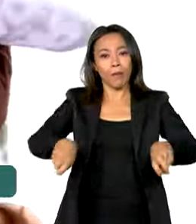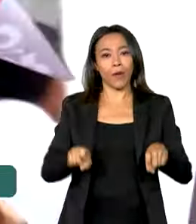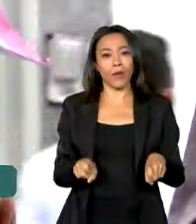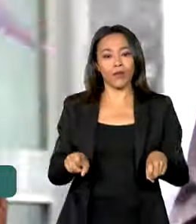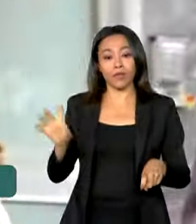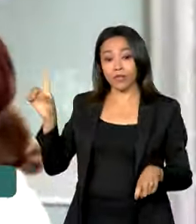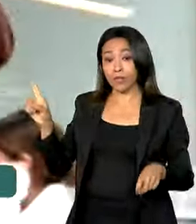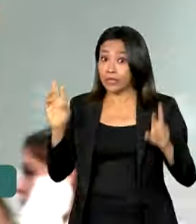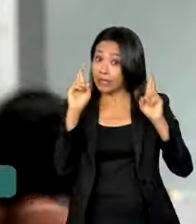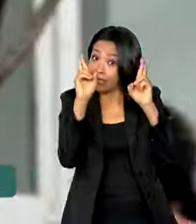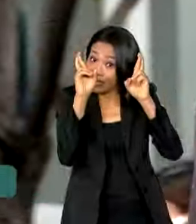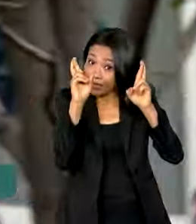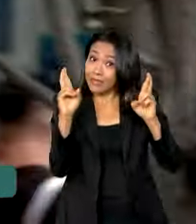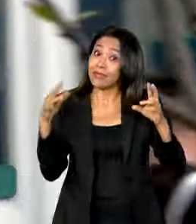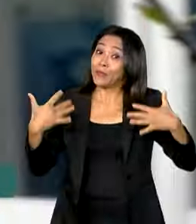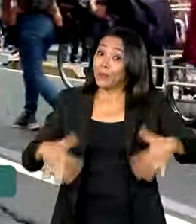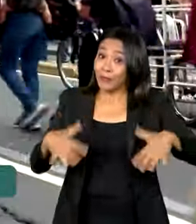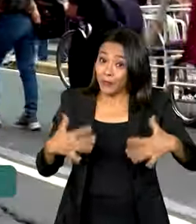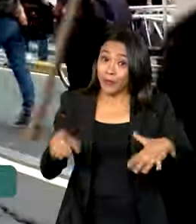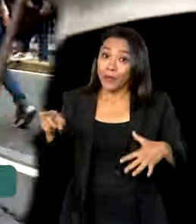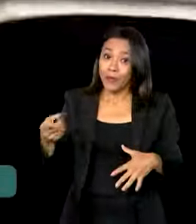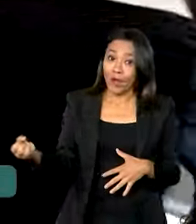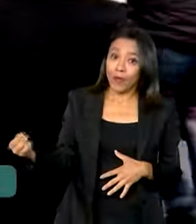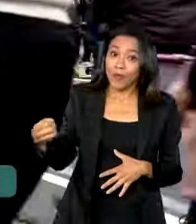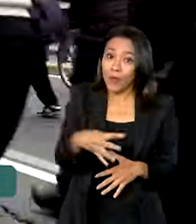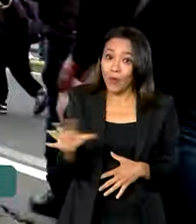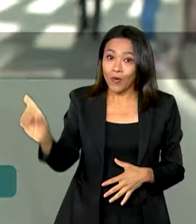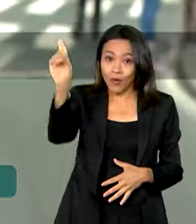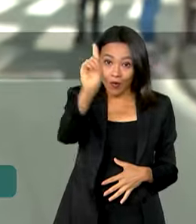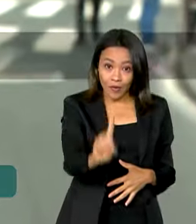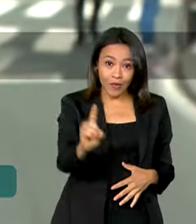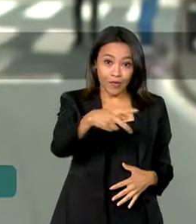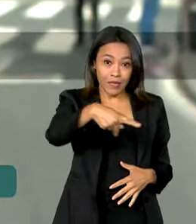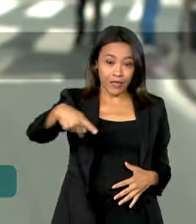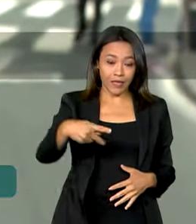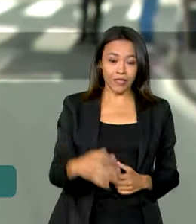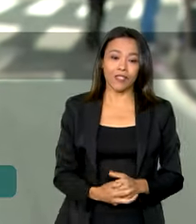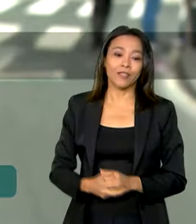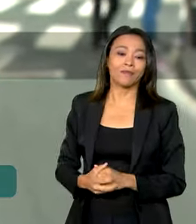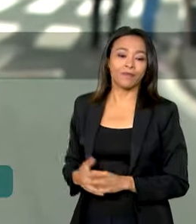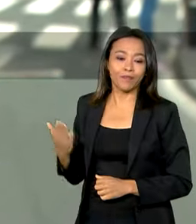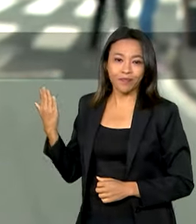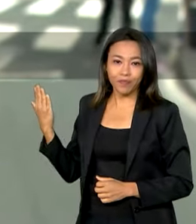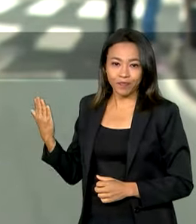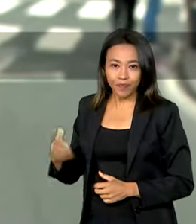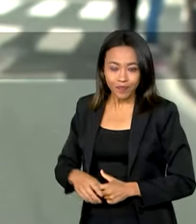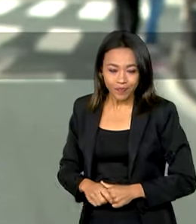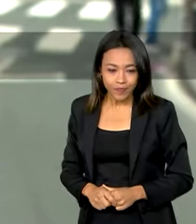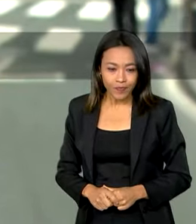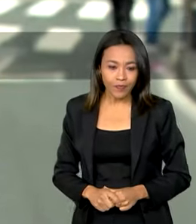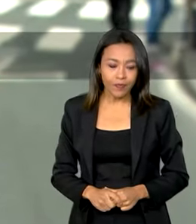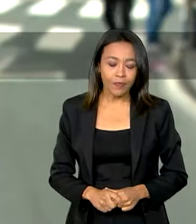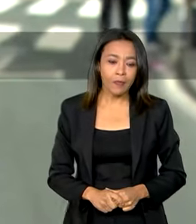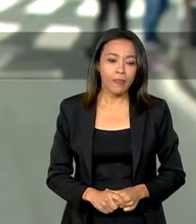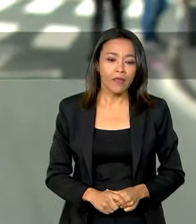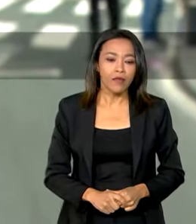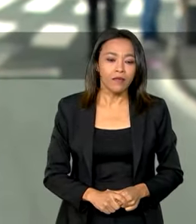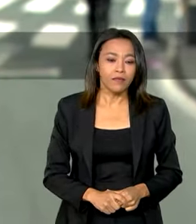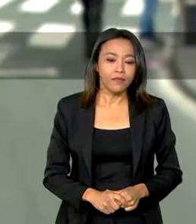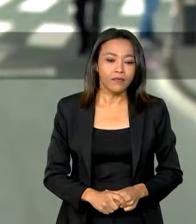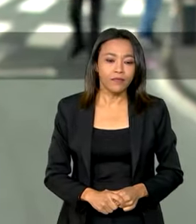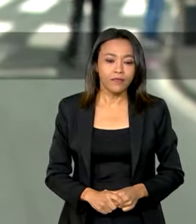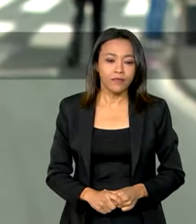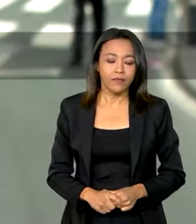a expectativa é alta com o novo comando do país tenas expectativas como professora T altas